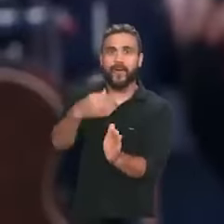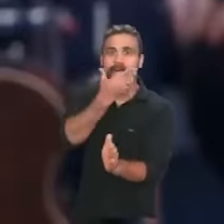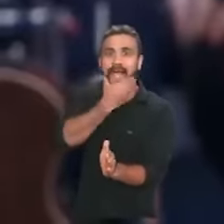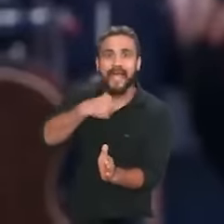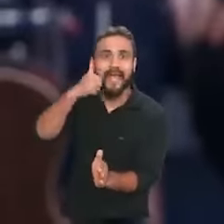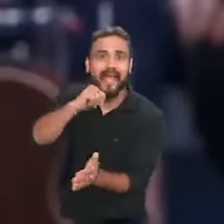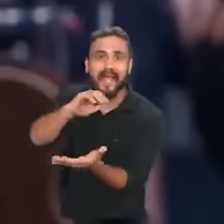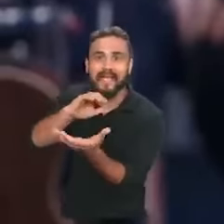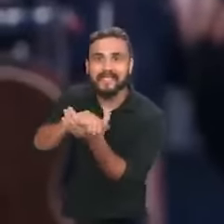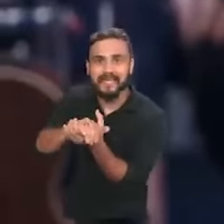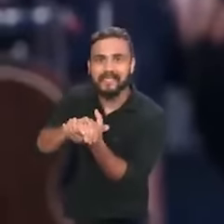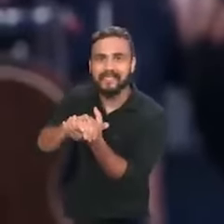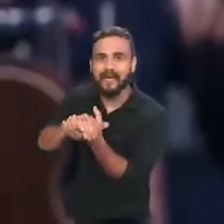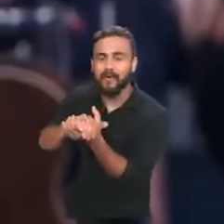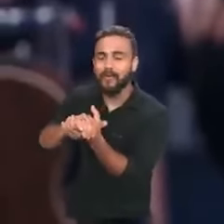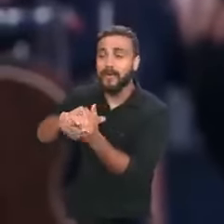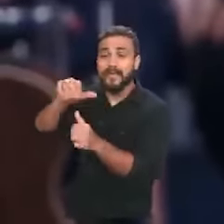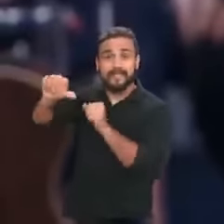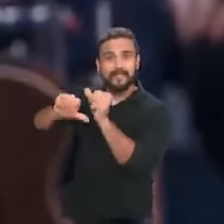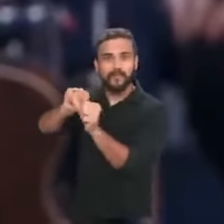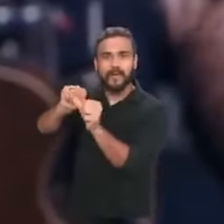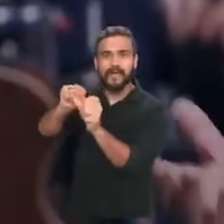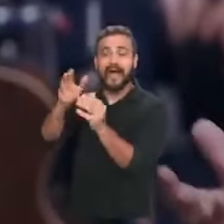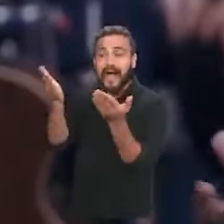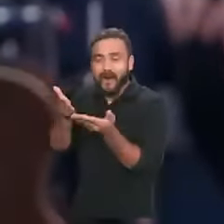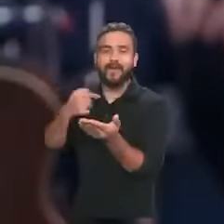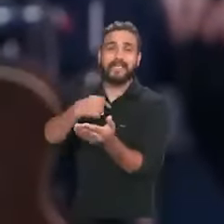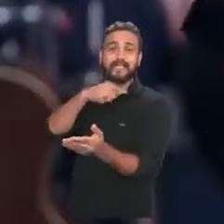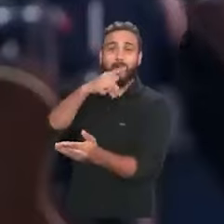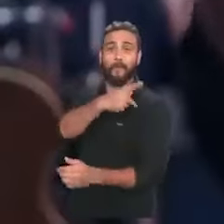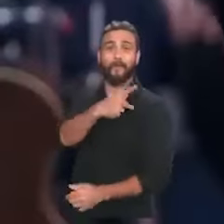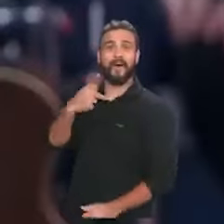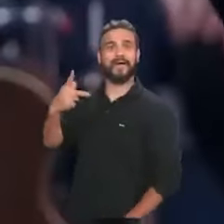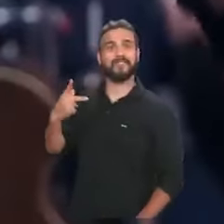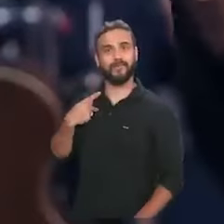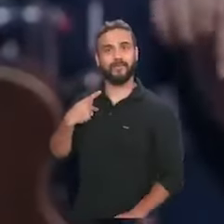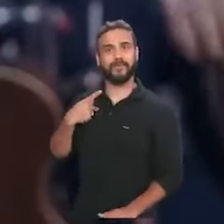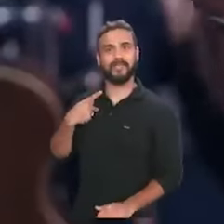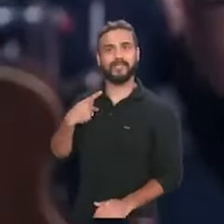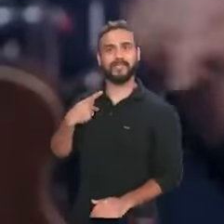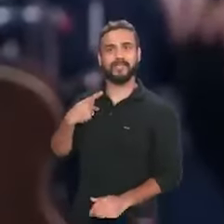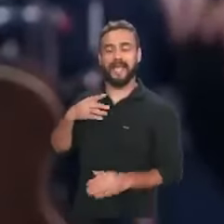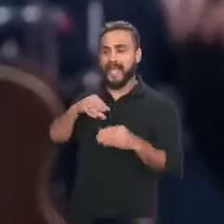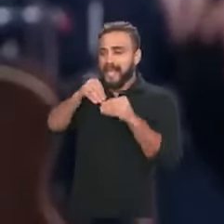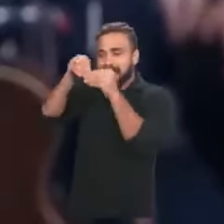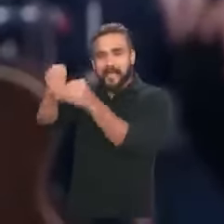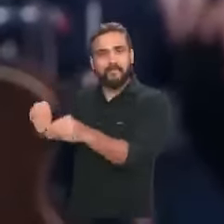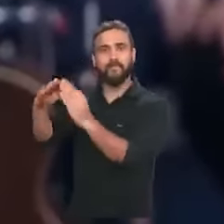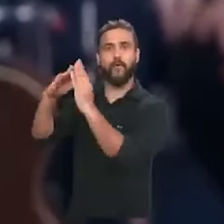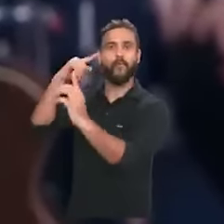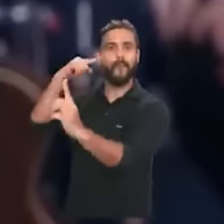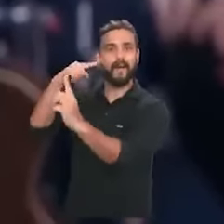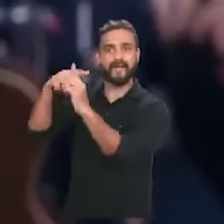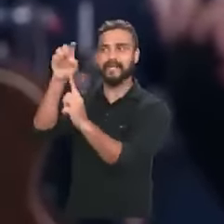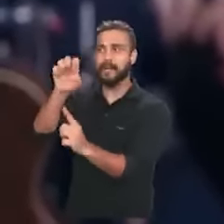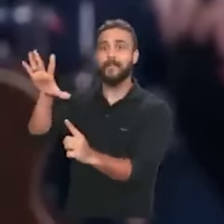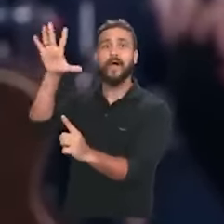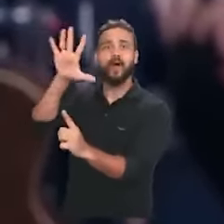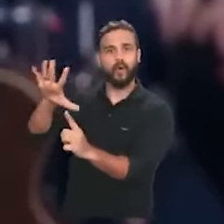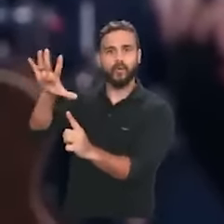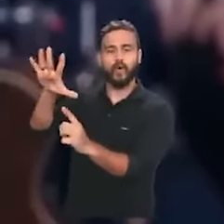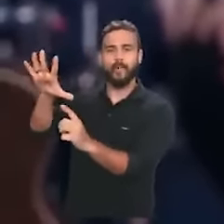ungi pastores e hoje eles têm uma igreja já, tá, não plantou ainda o local, mas esse